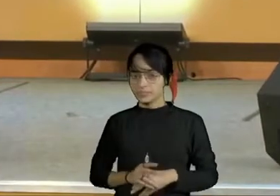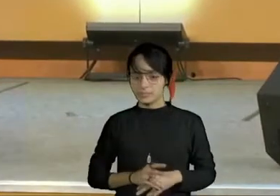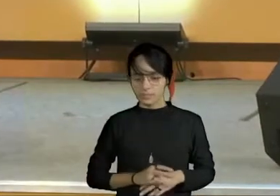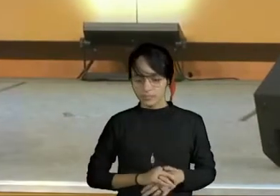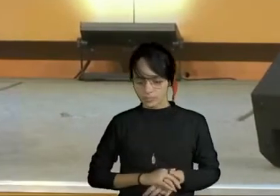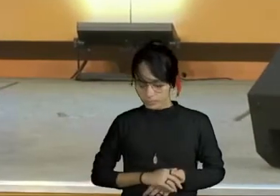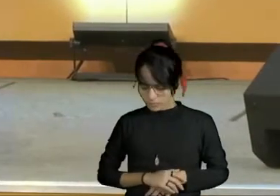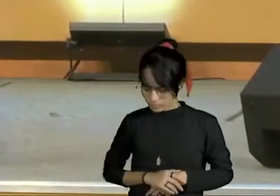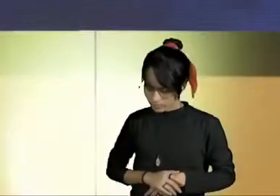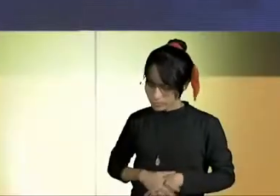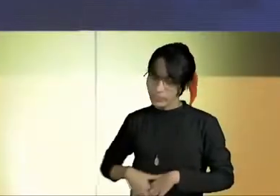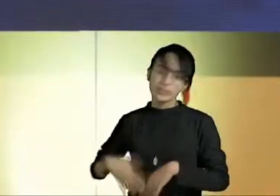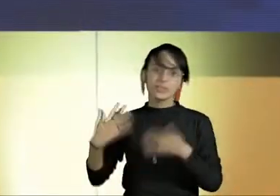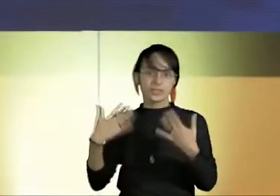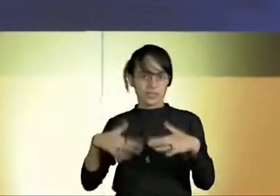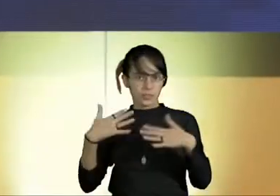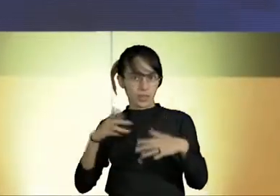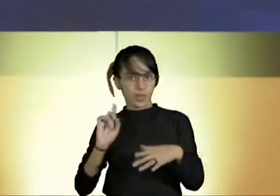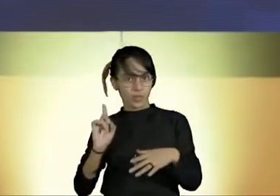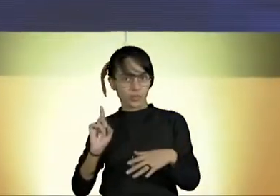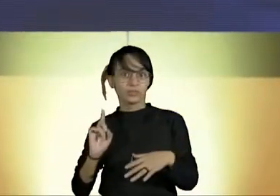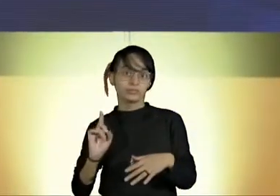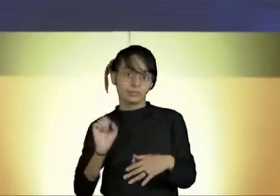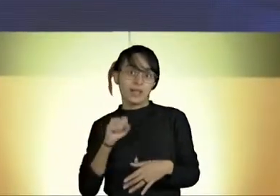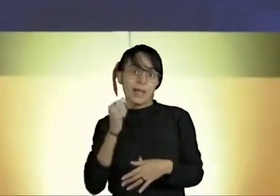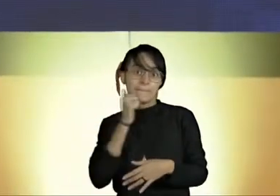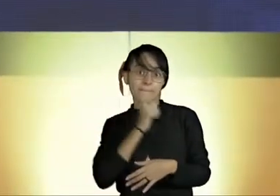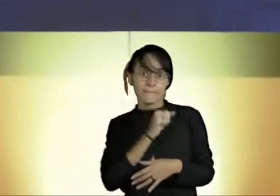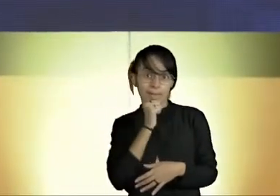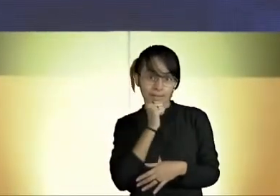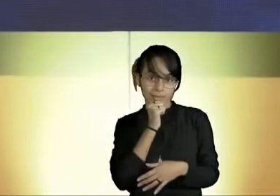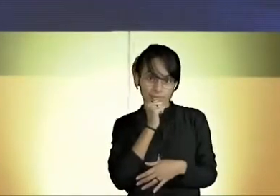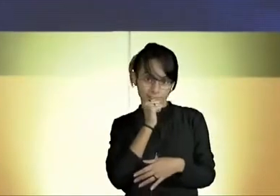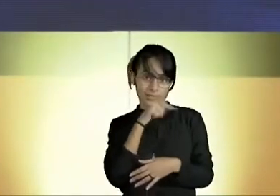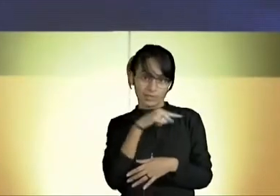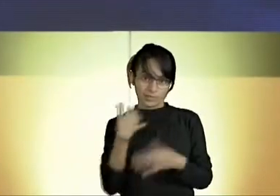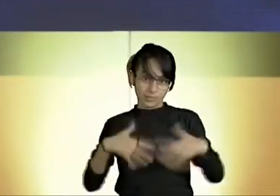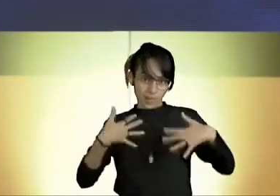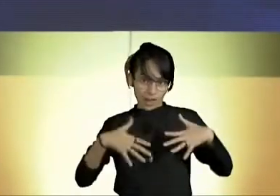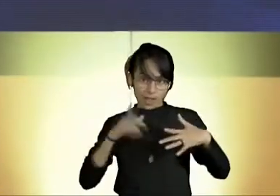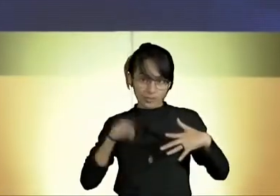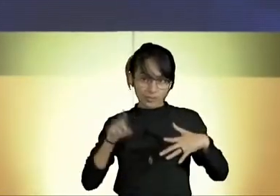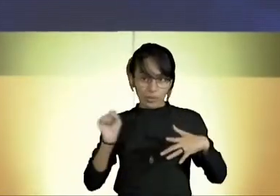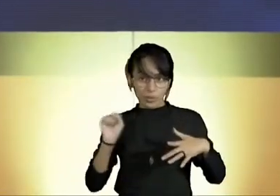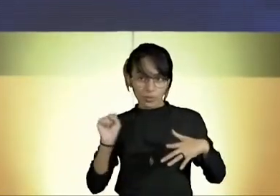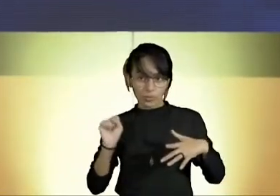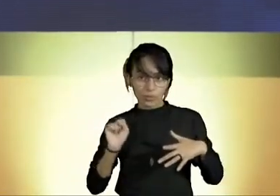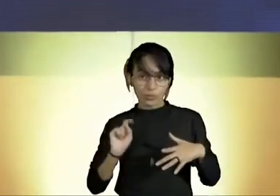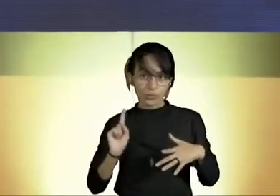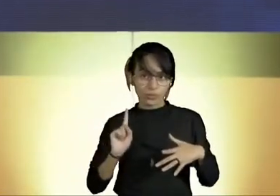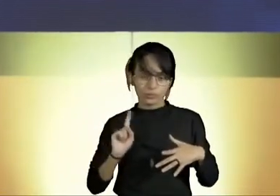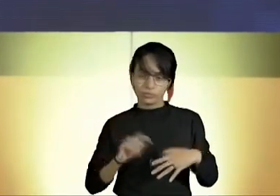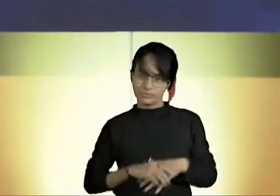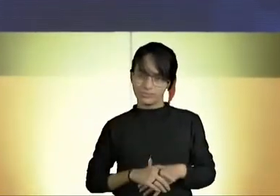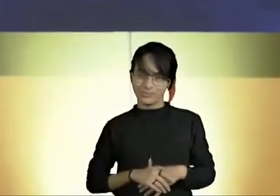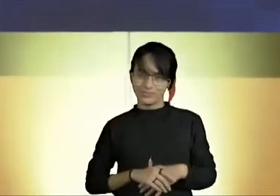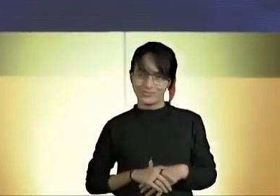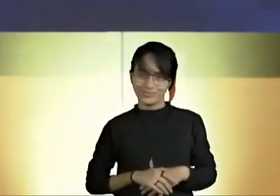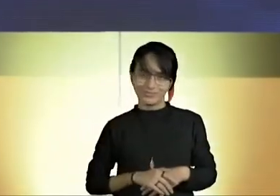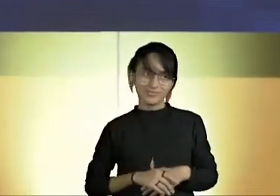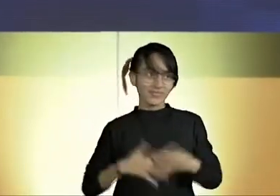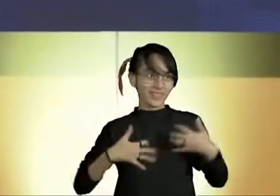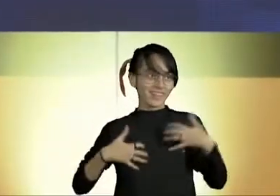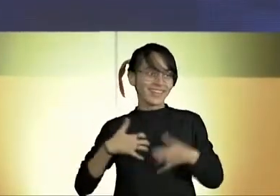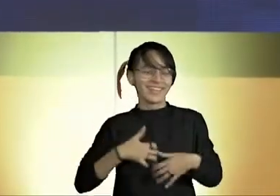Está desesperado ou não está? Estamos falando da mãe agora. Está desesperado ou não está? Está angustiado ou não